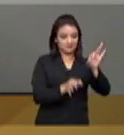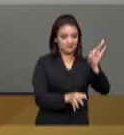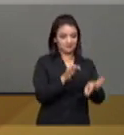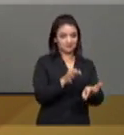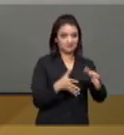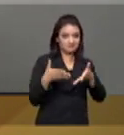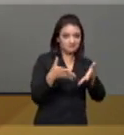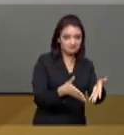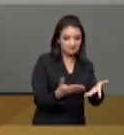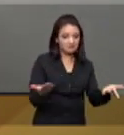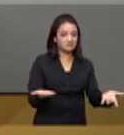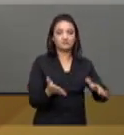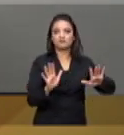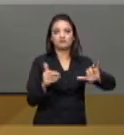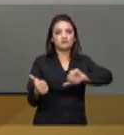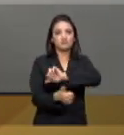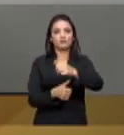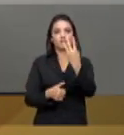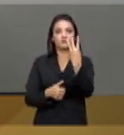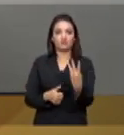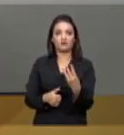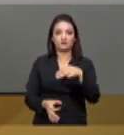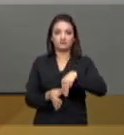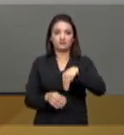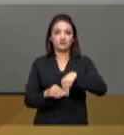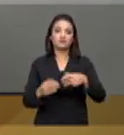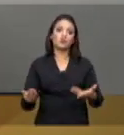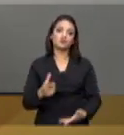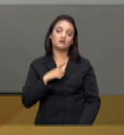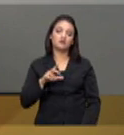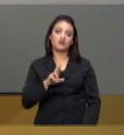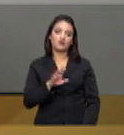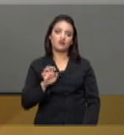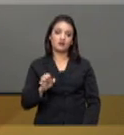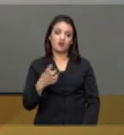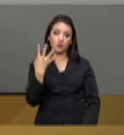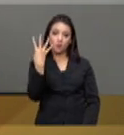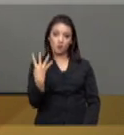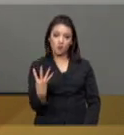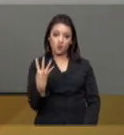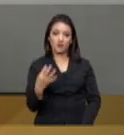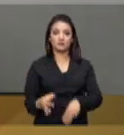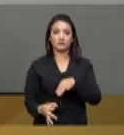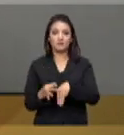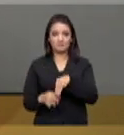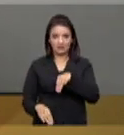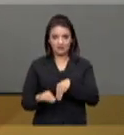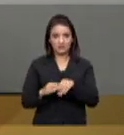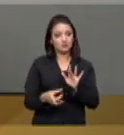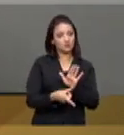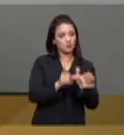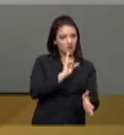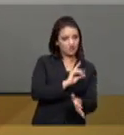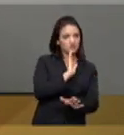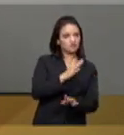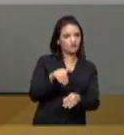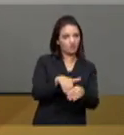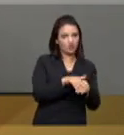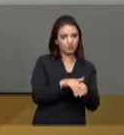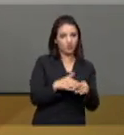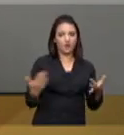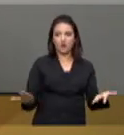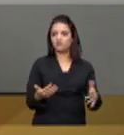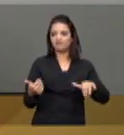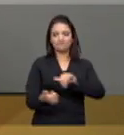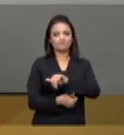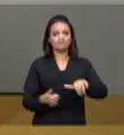não mais estão, e hoje nós temos um recurso extraordinário com quatro ministros que estavam votando naquela sentada.